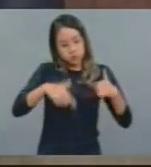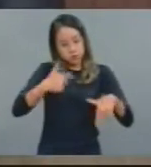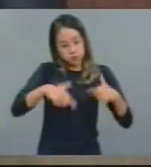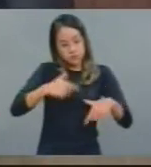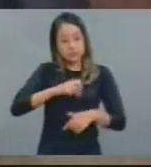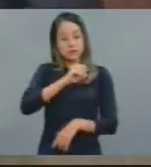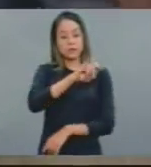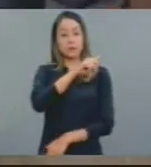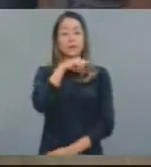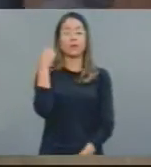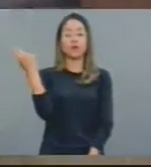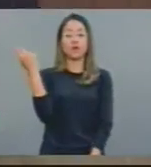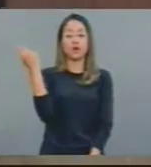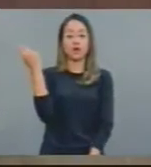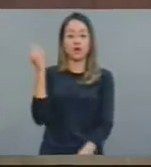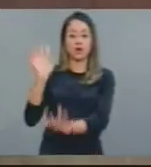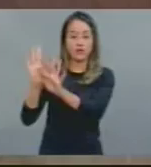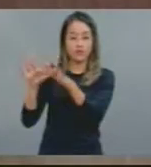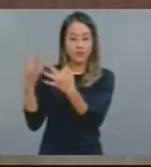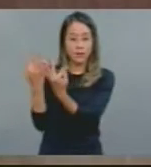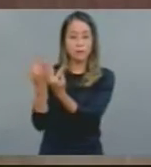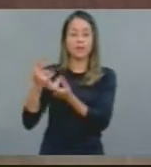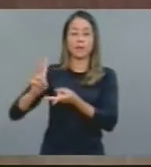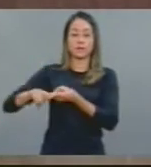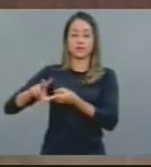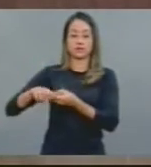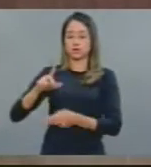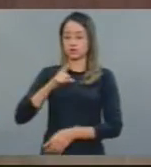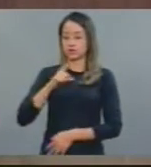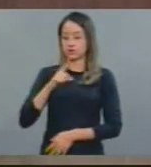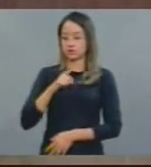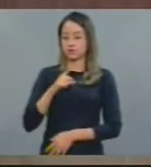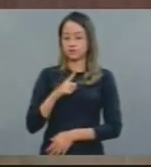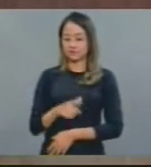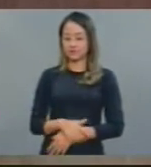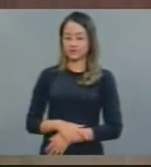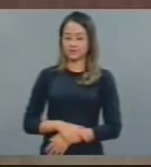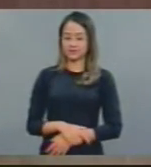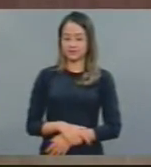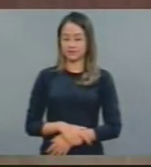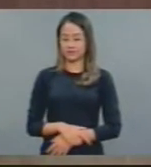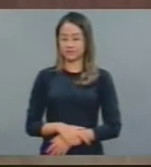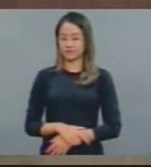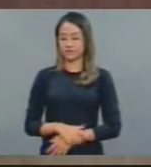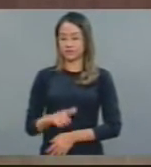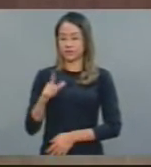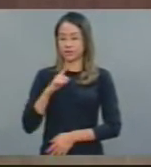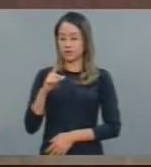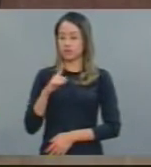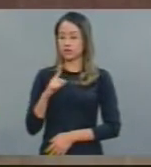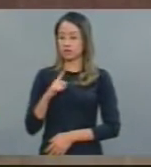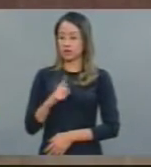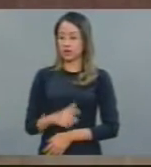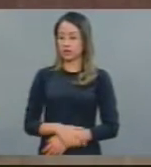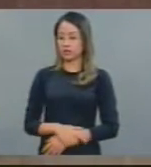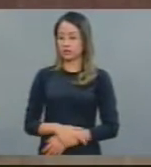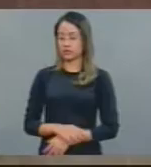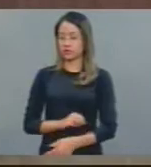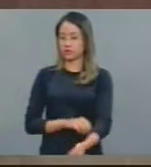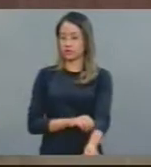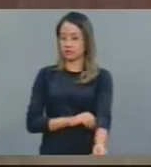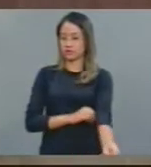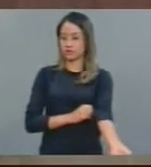pensão. O escalonamento da pensão é uma perversidade. Porque,